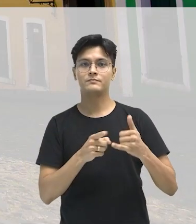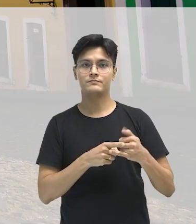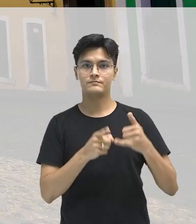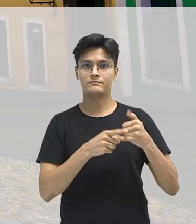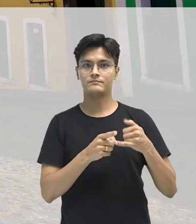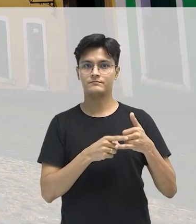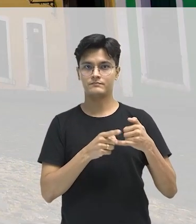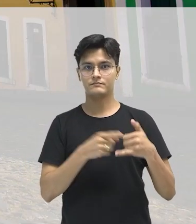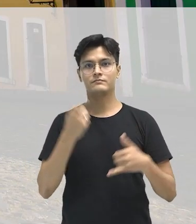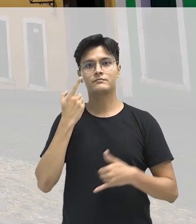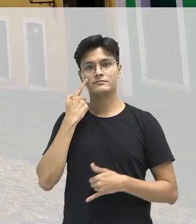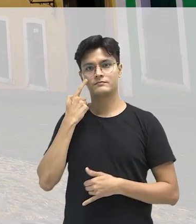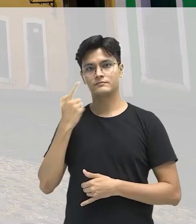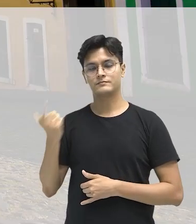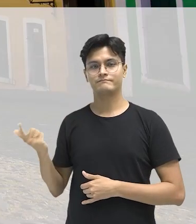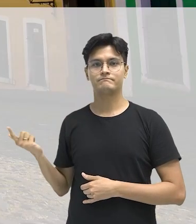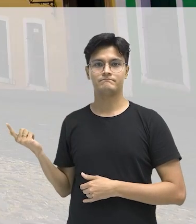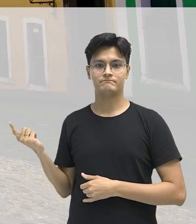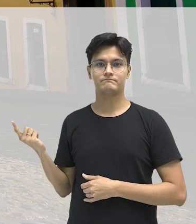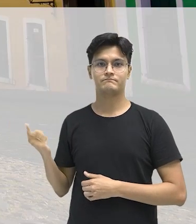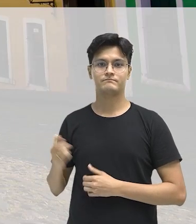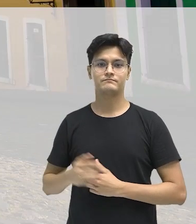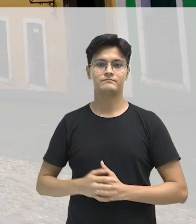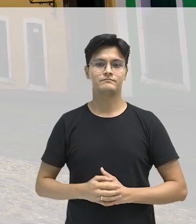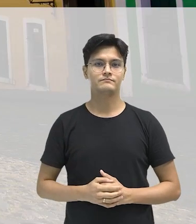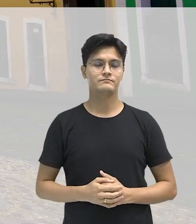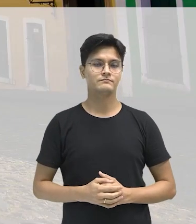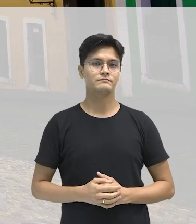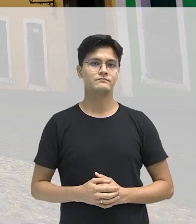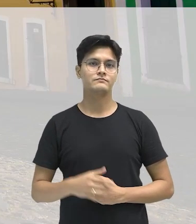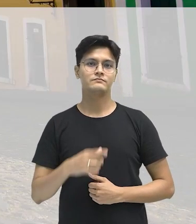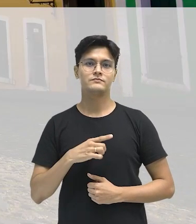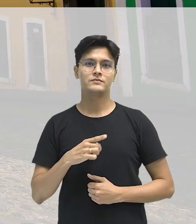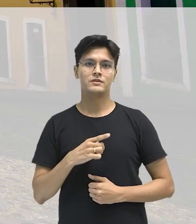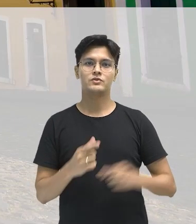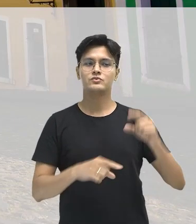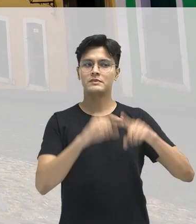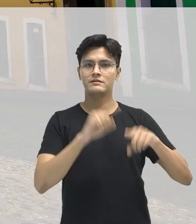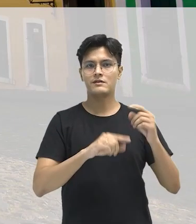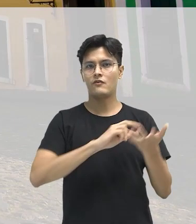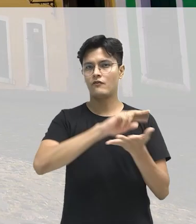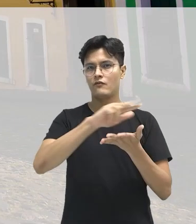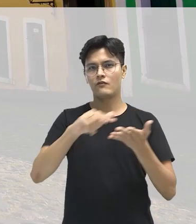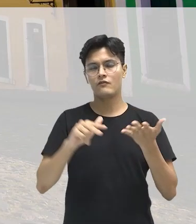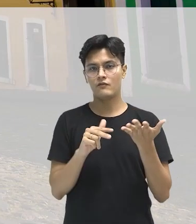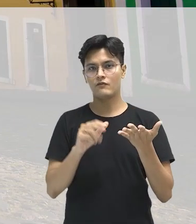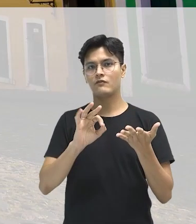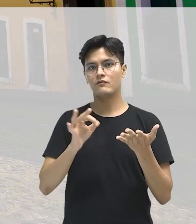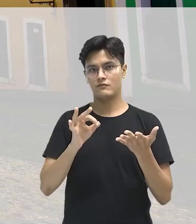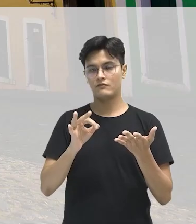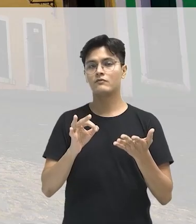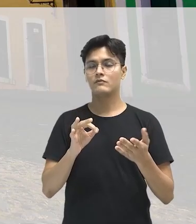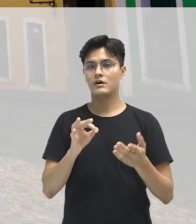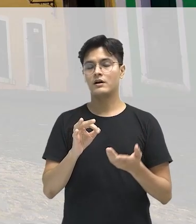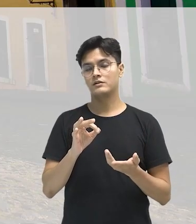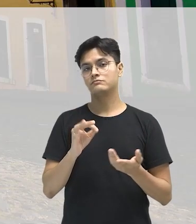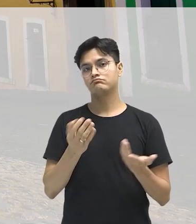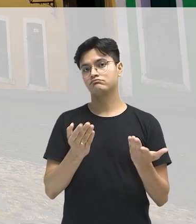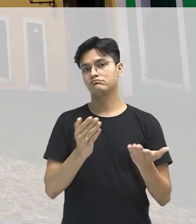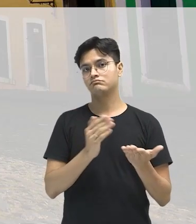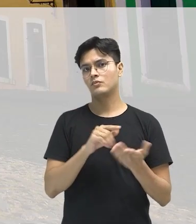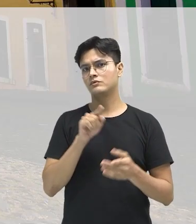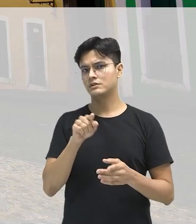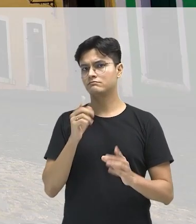Vão observando aí os instrumentos que vão ficando em destaque verde, tá bom? Que é para vocês irem identificando